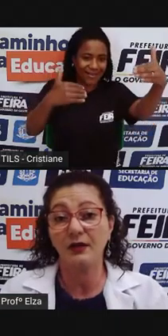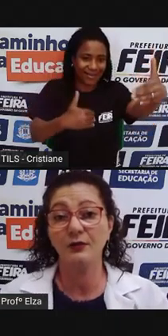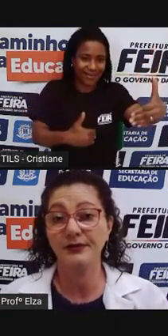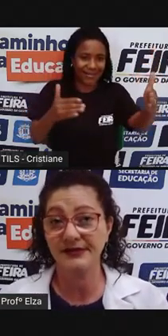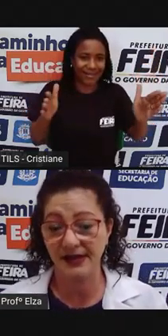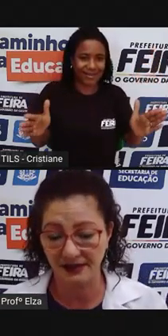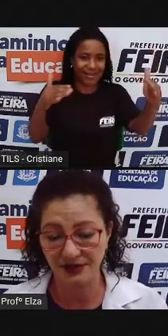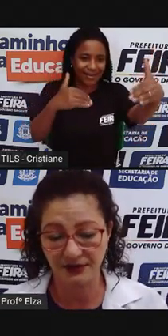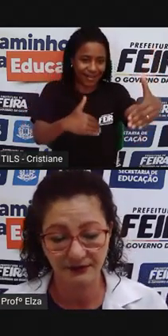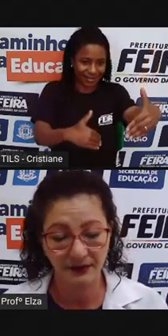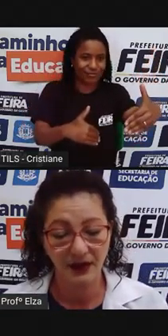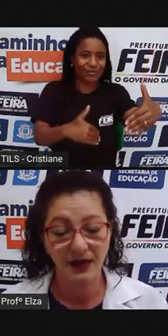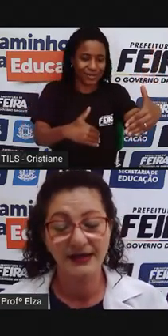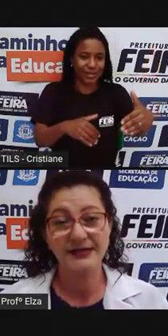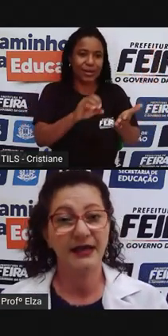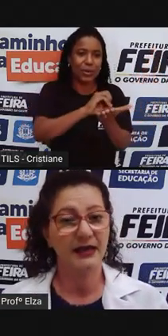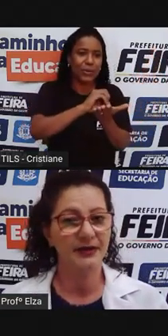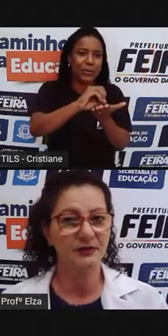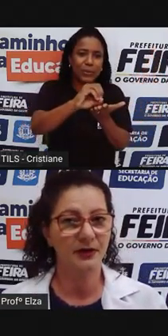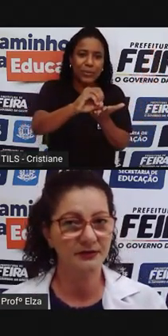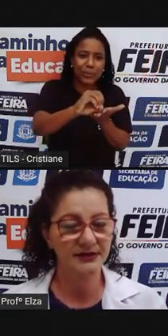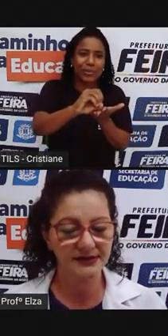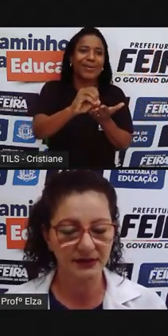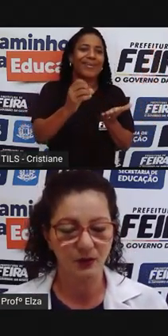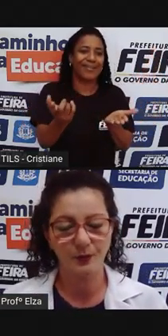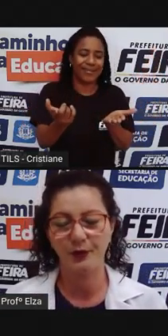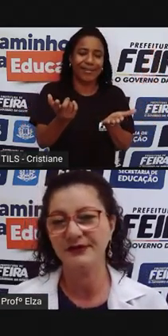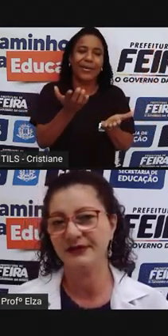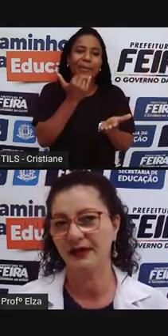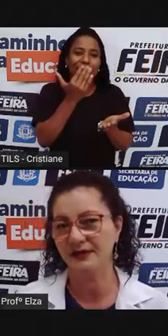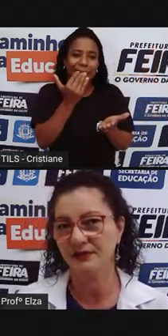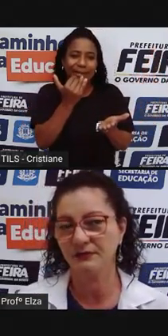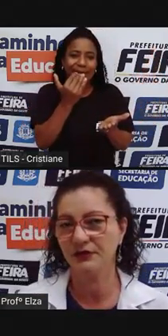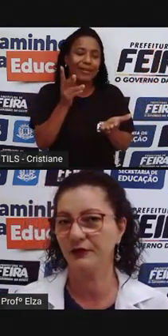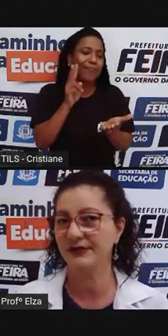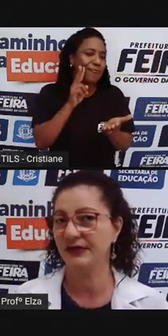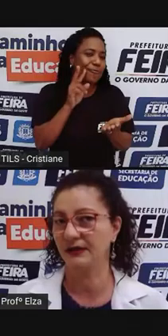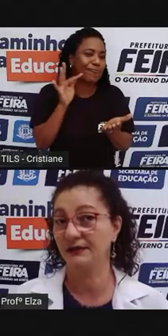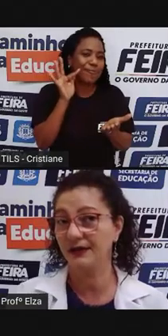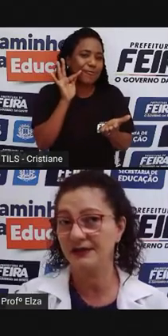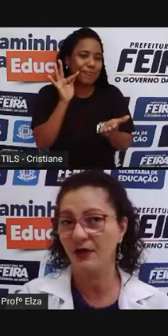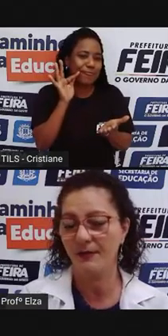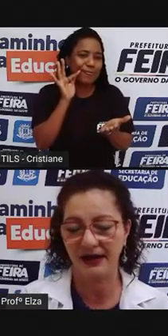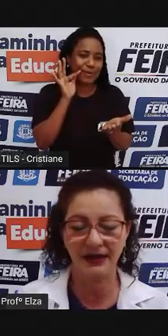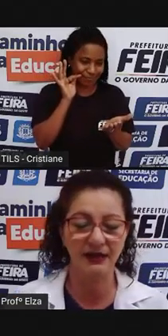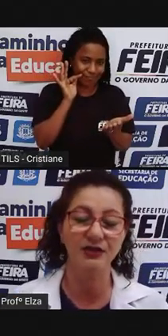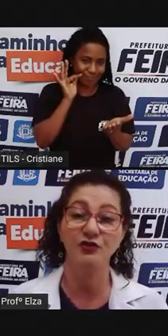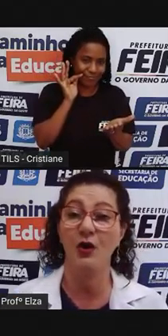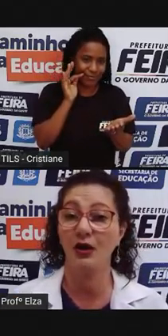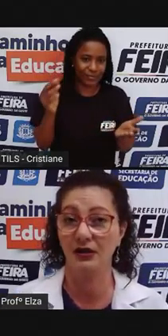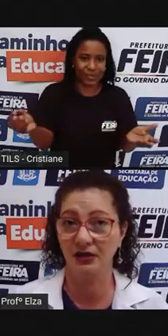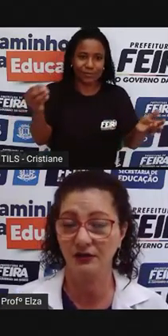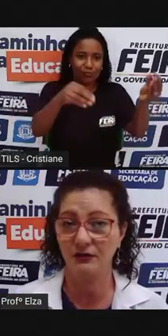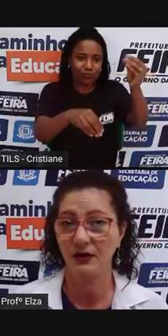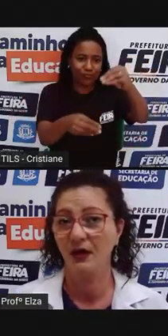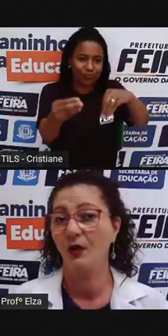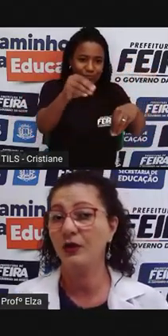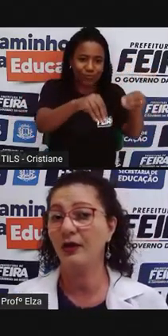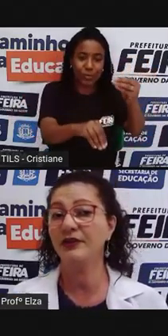que é compostagem? Seria mais ou menos assim, o processo de você transformar aquele lixo